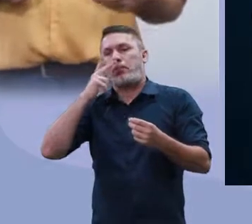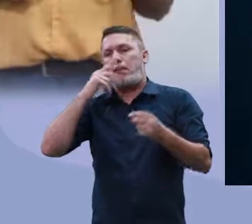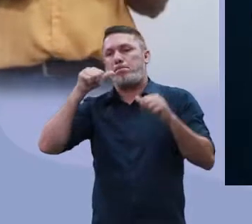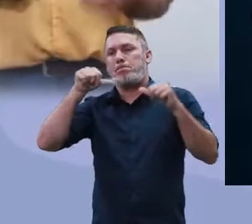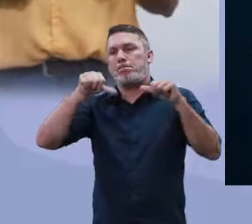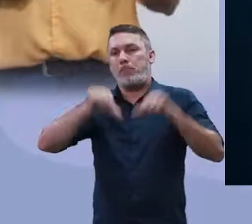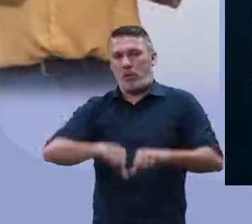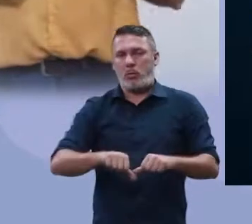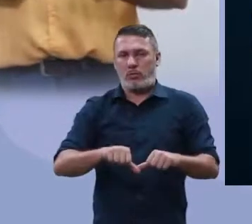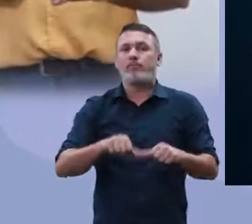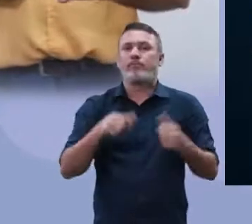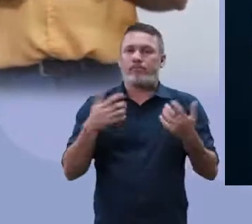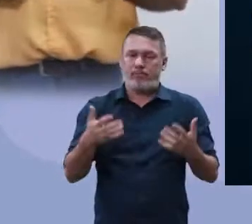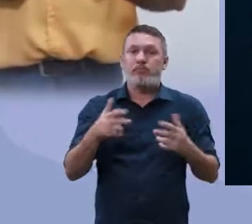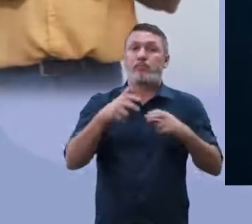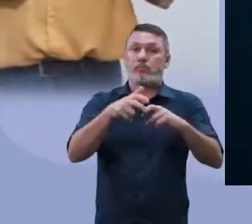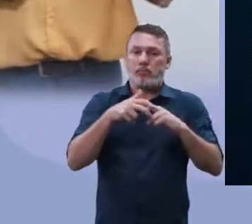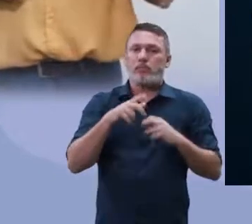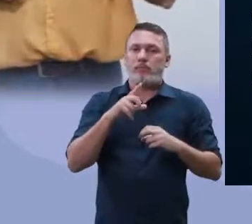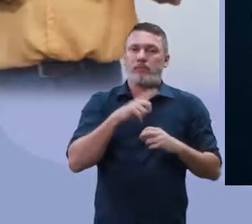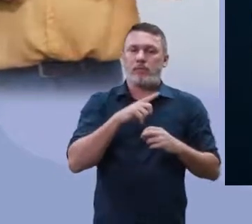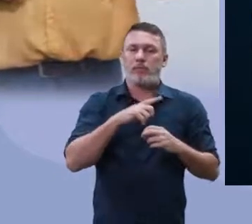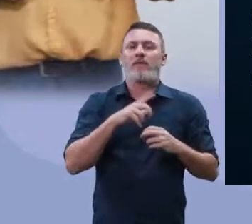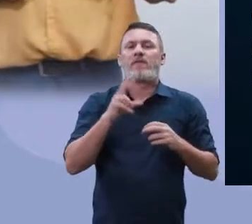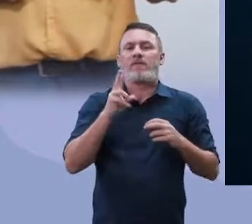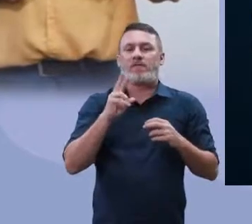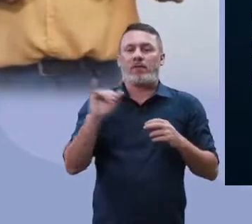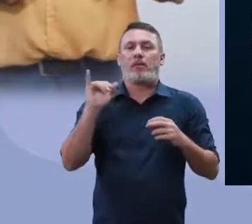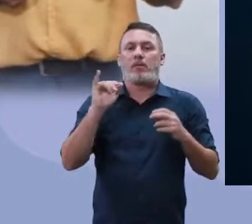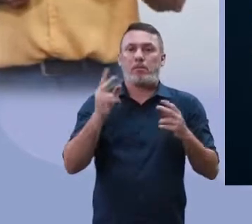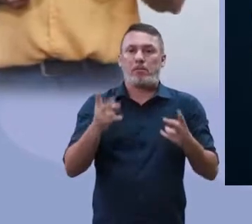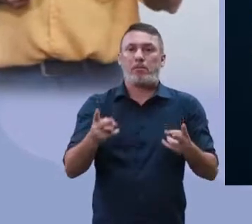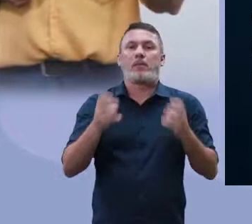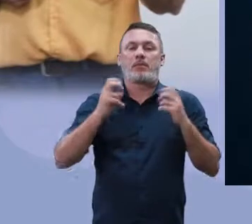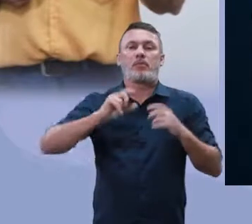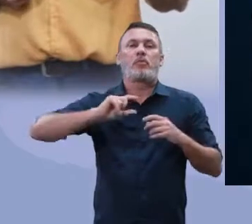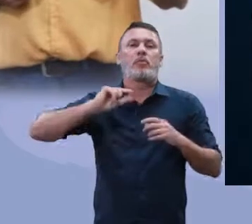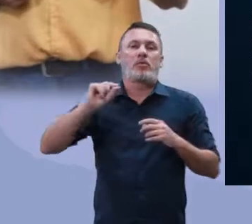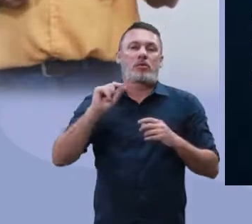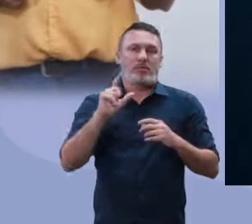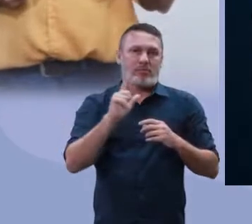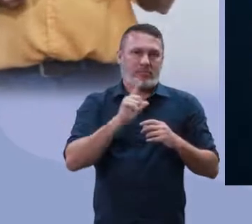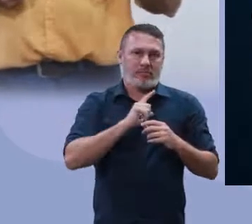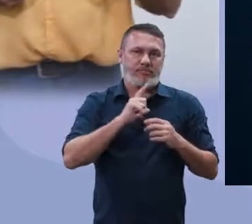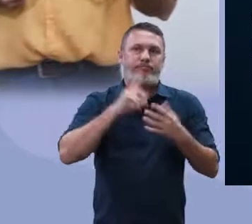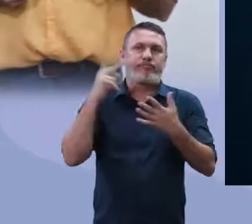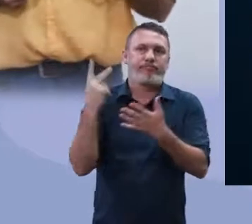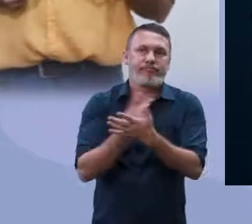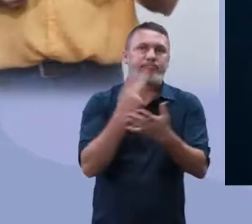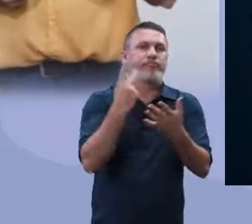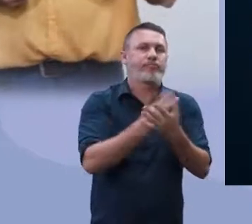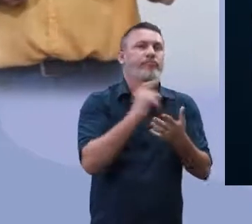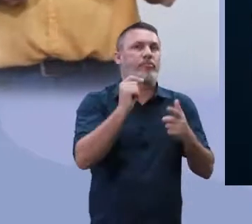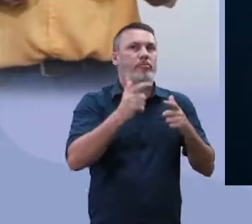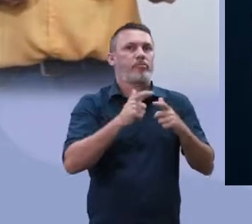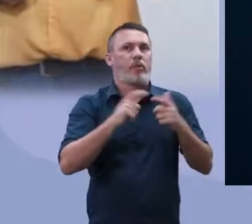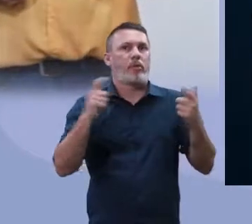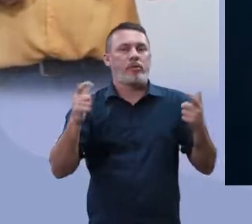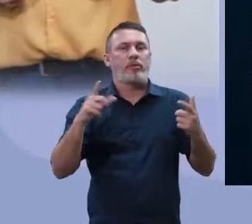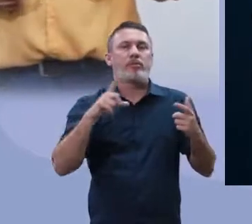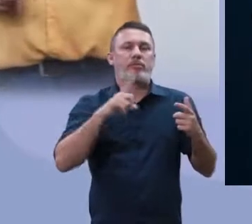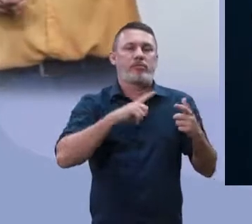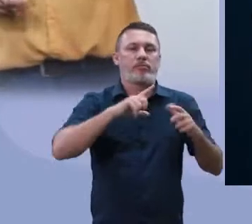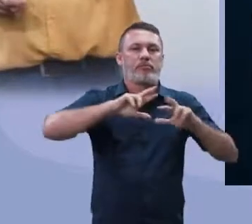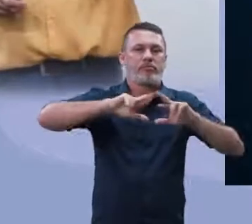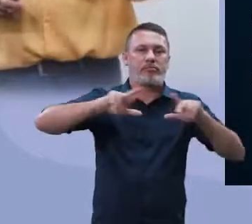acentuar. E aí é quando perceberemos que grande parte, em suma, a sua maioria, vai ser